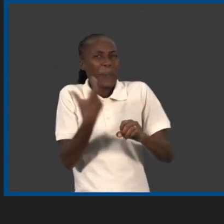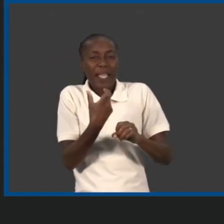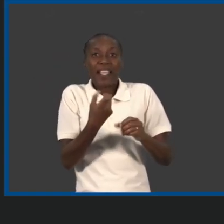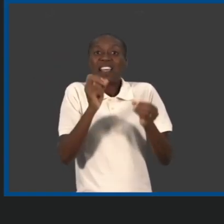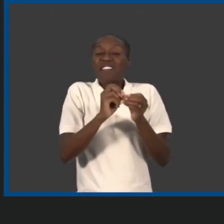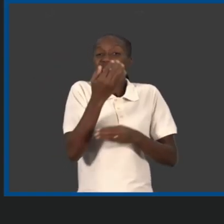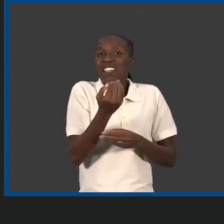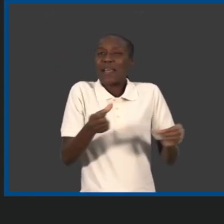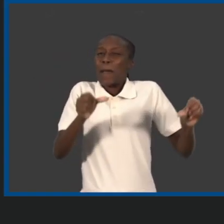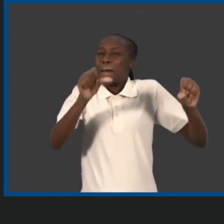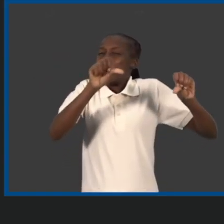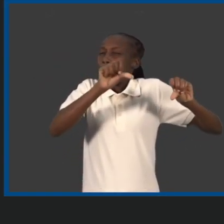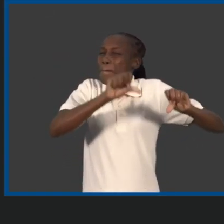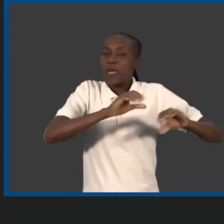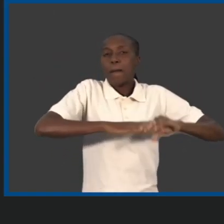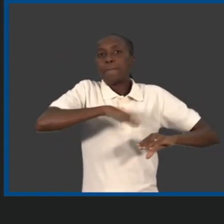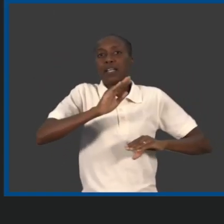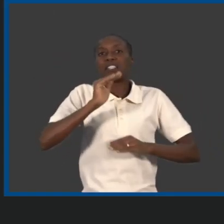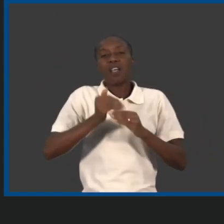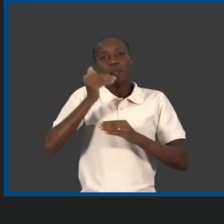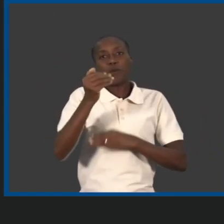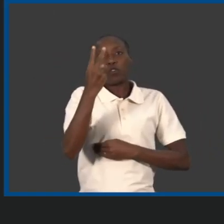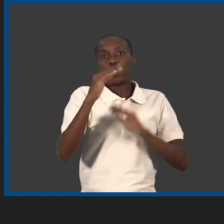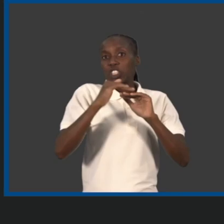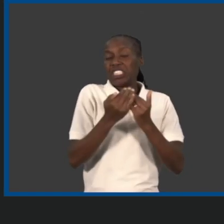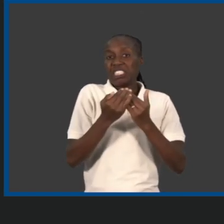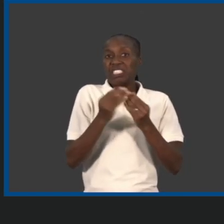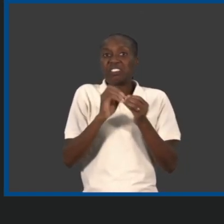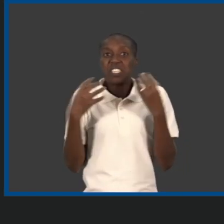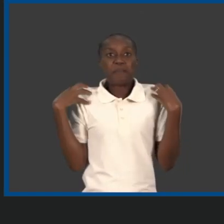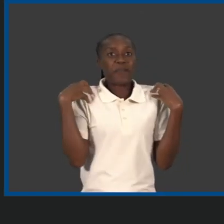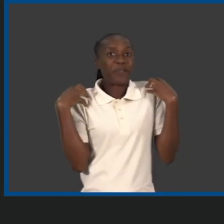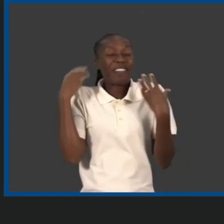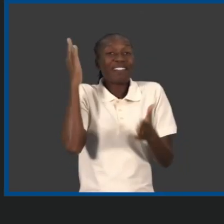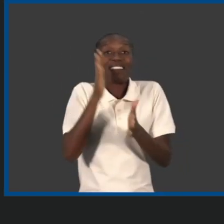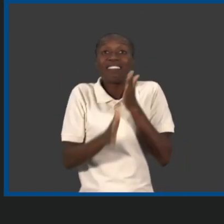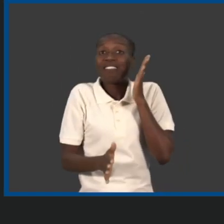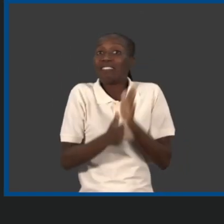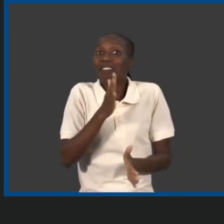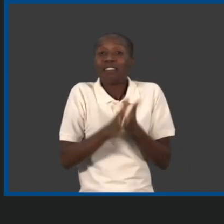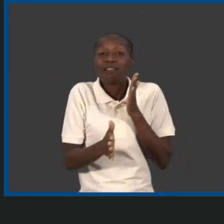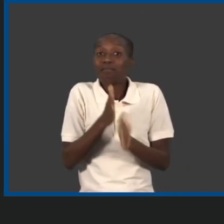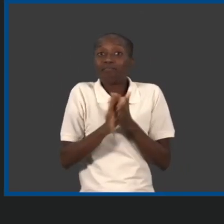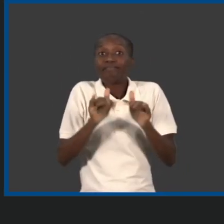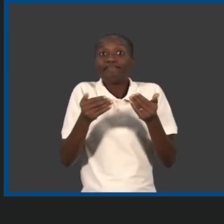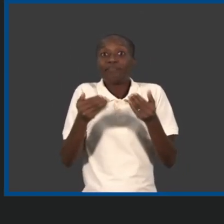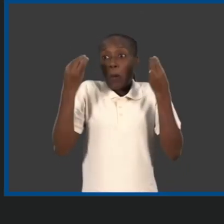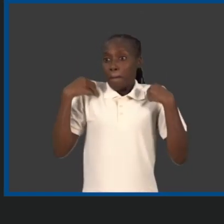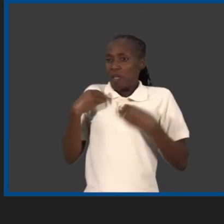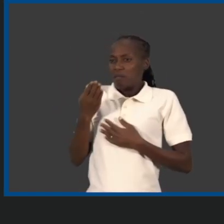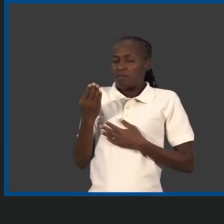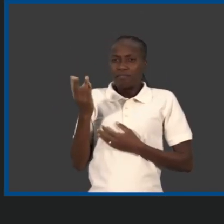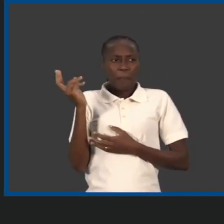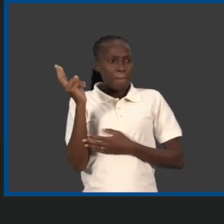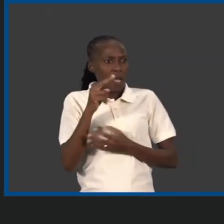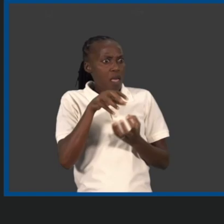Depois de dois dias, ela praticamente já não se mexia, não fazia nada. E os médicos também